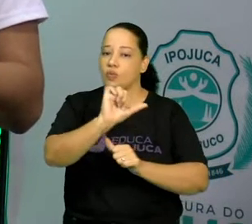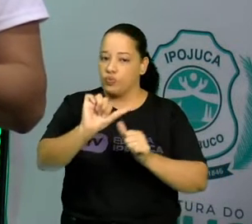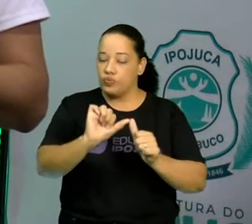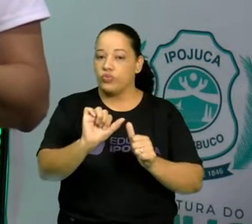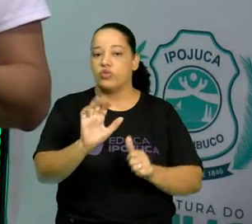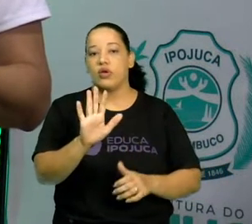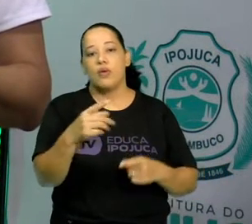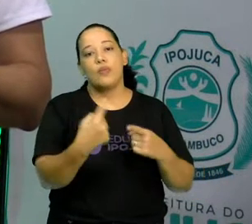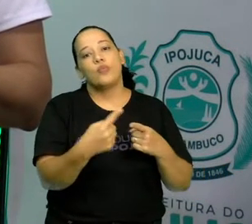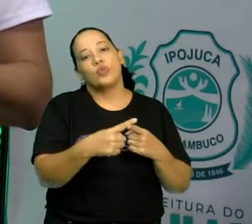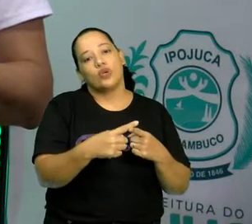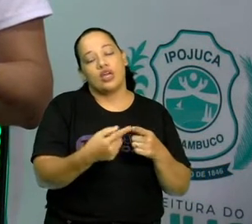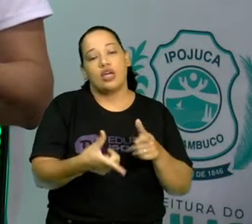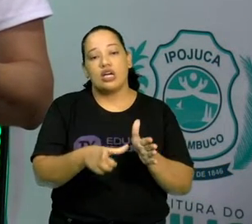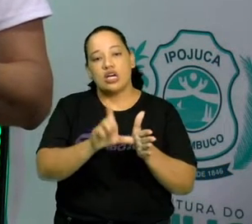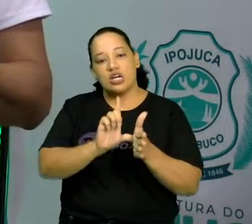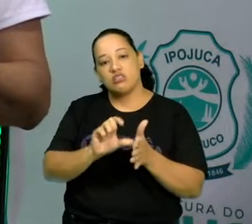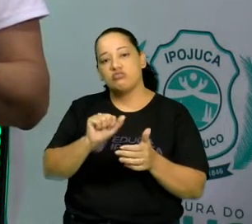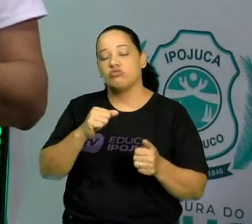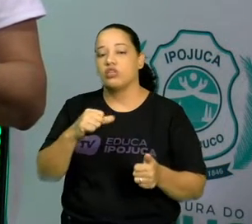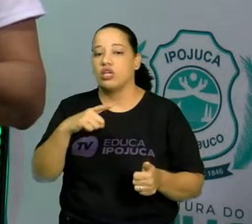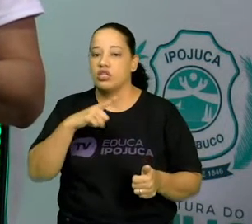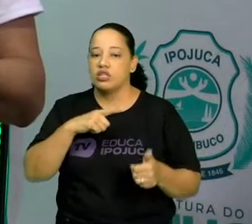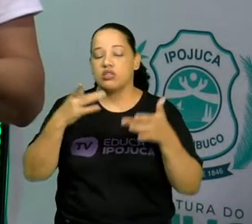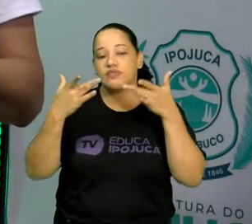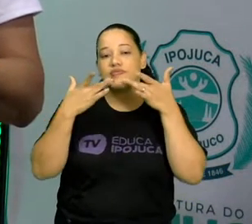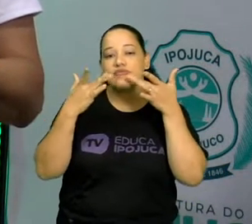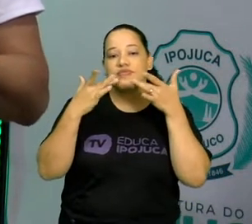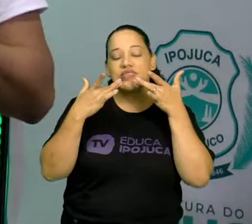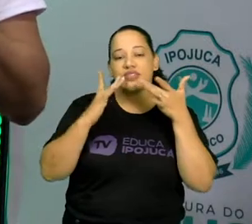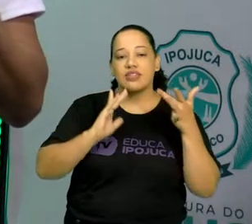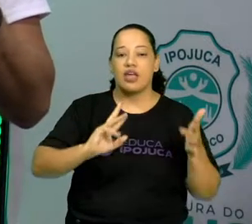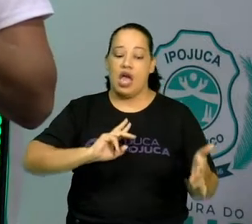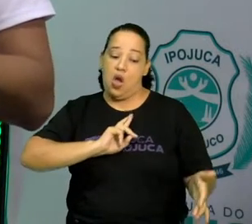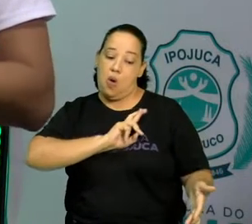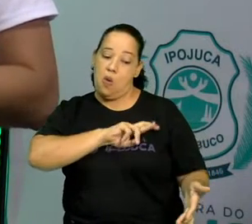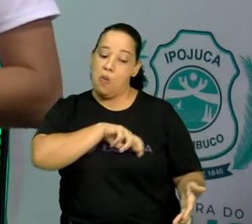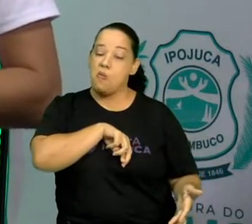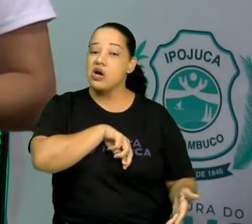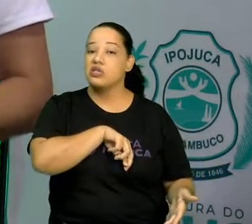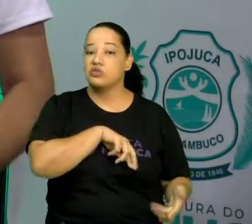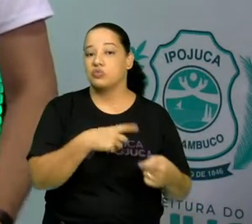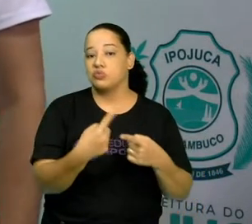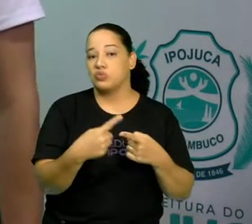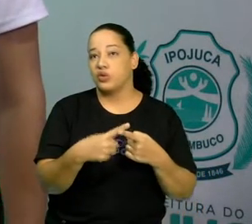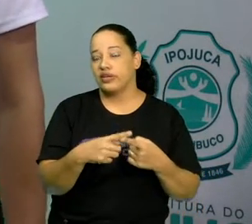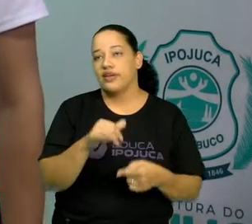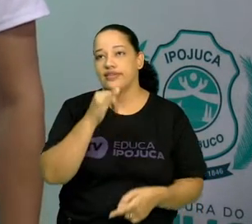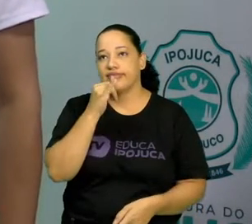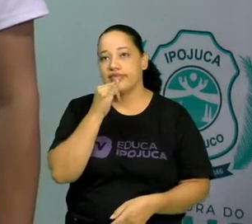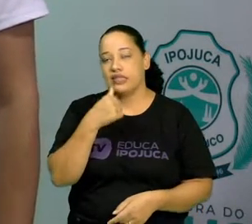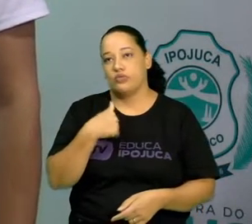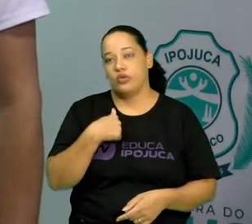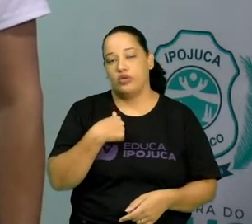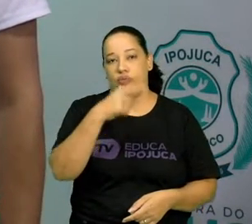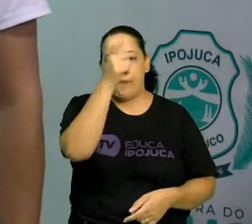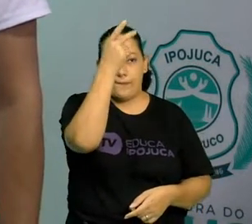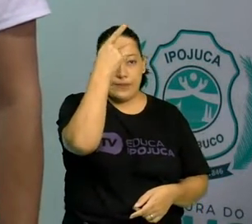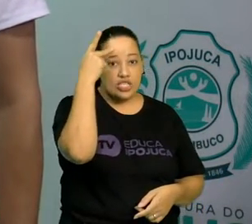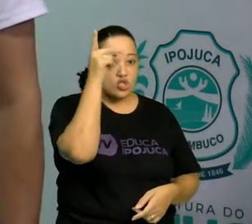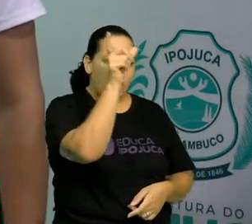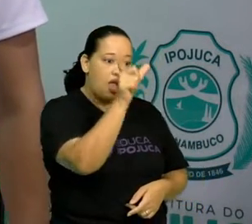gente tem o teatro romântico, que era uma coisa assim. Tinha uns gestos marcados do tipo, a pessoa